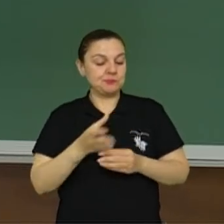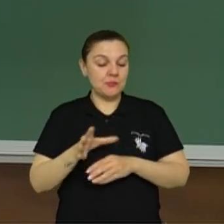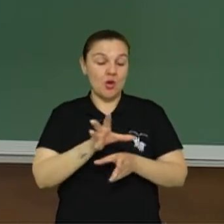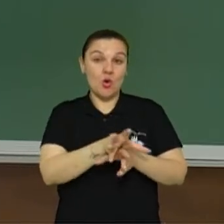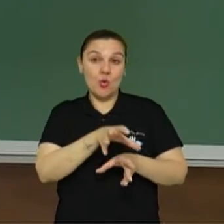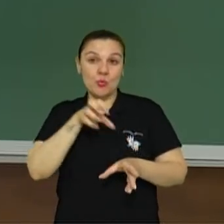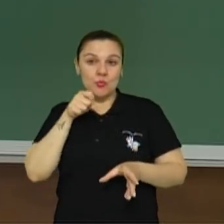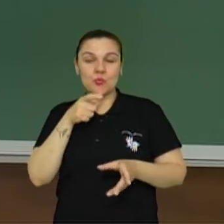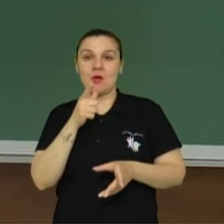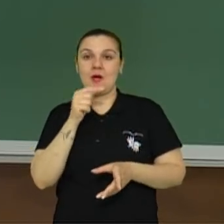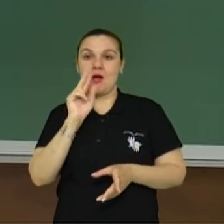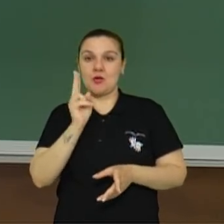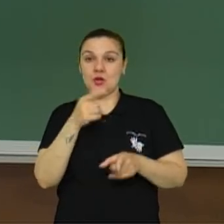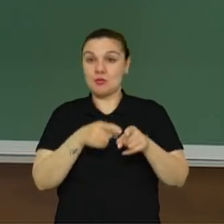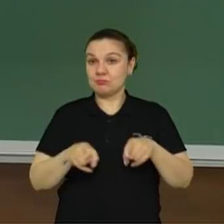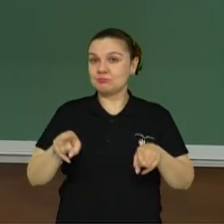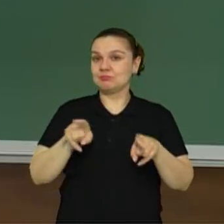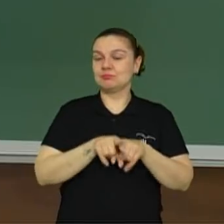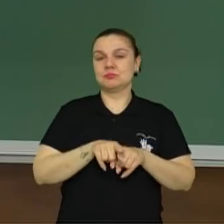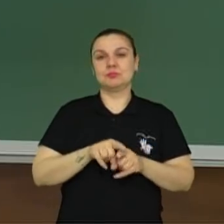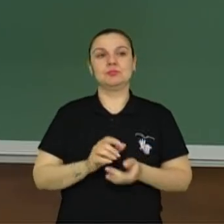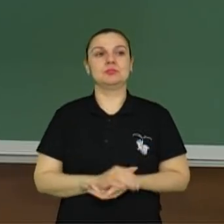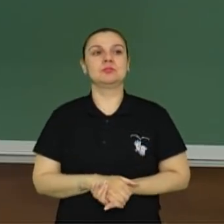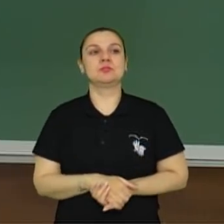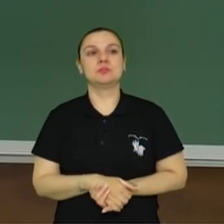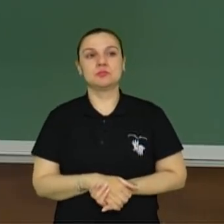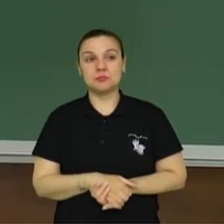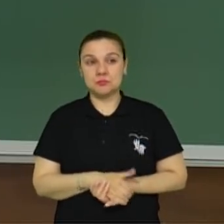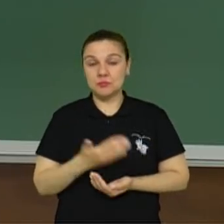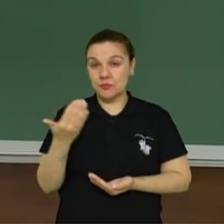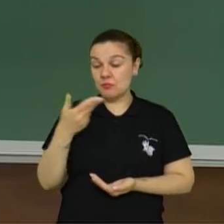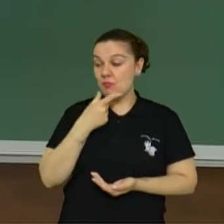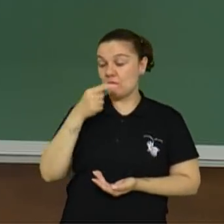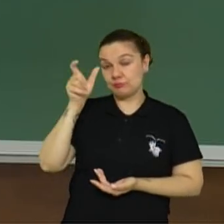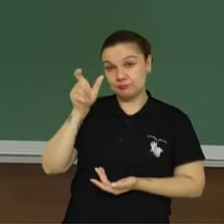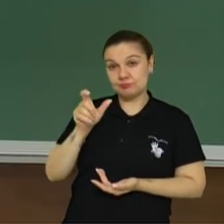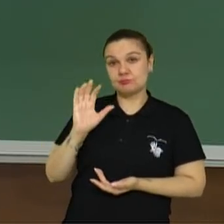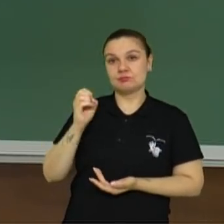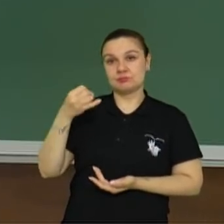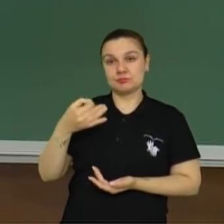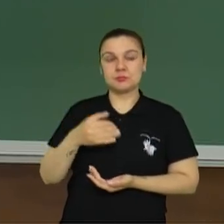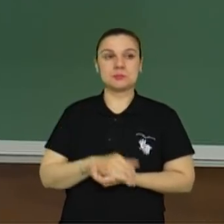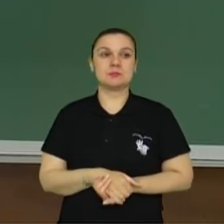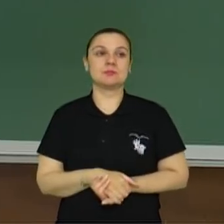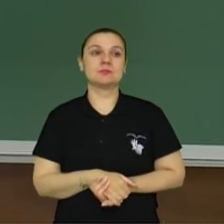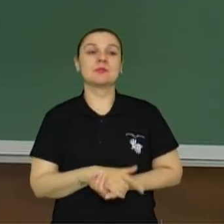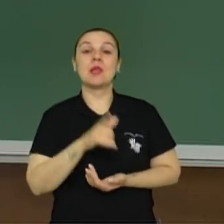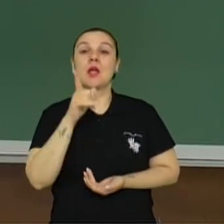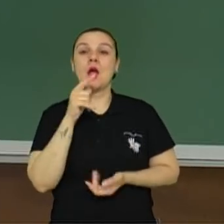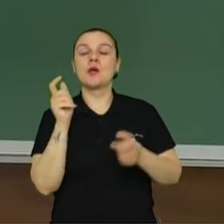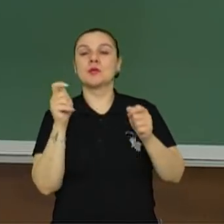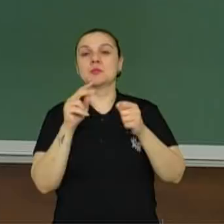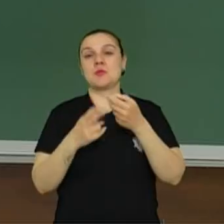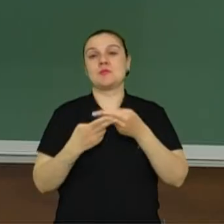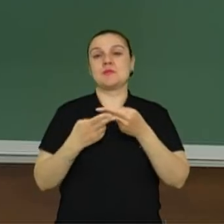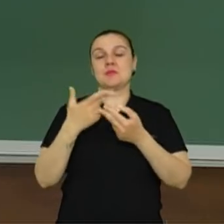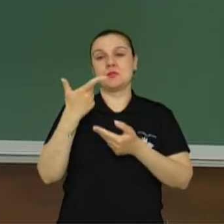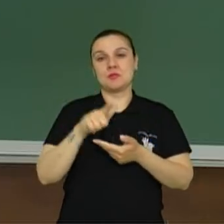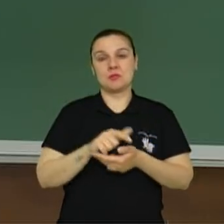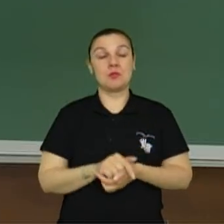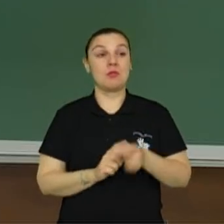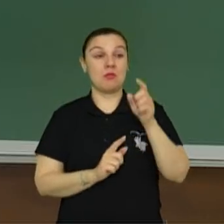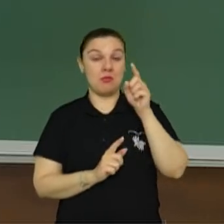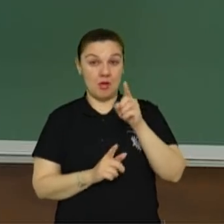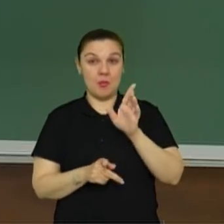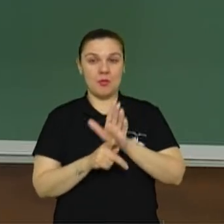aproveita-se aquela água de reuso, né? Que o autor sugere que aquela água ali ela pode ser aproveitada. É uma